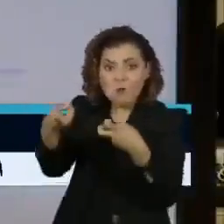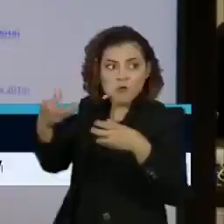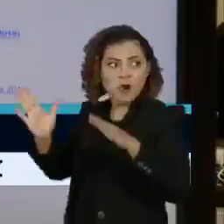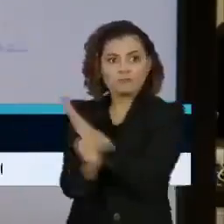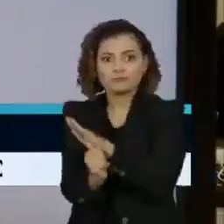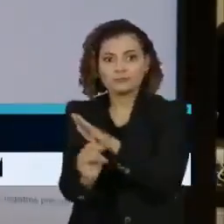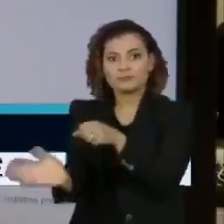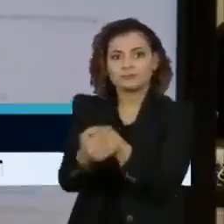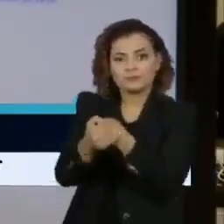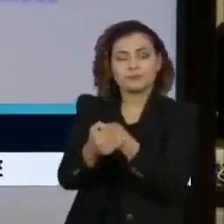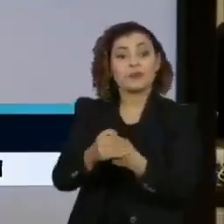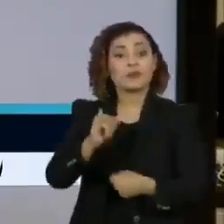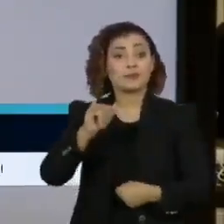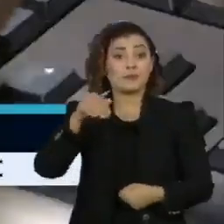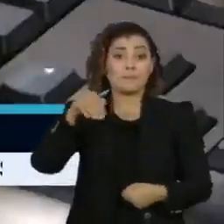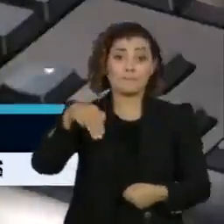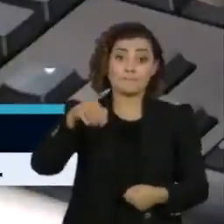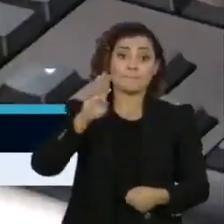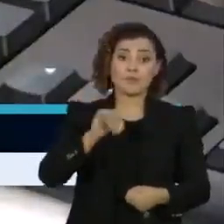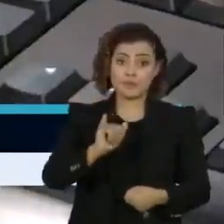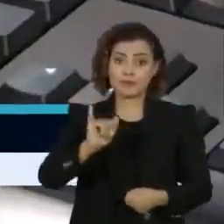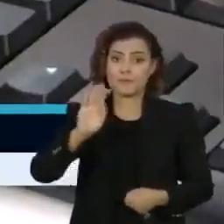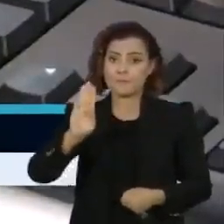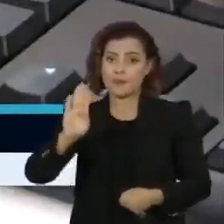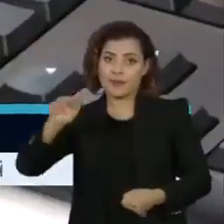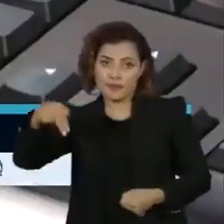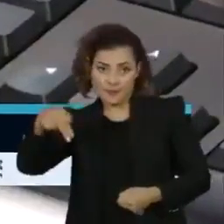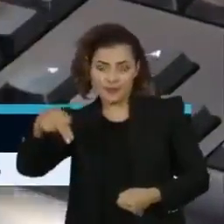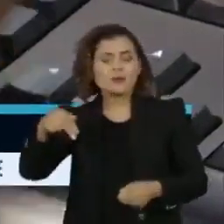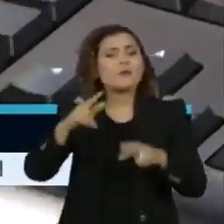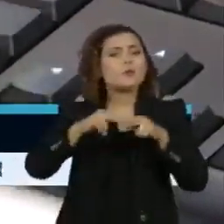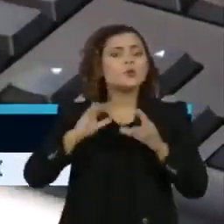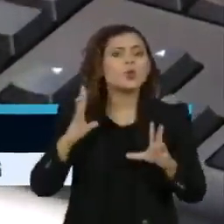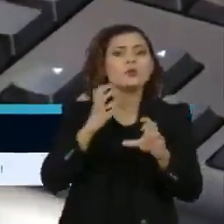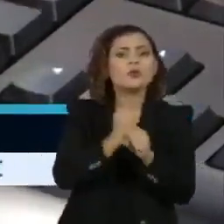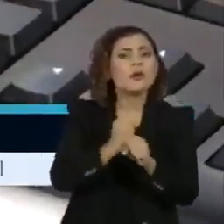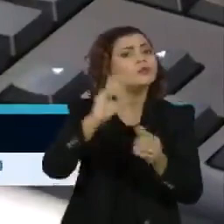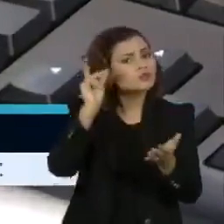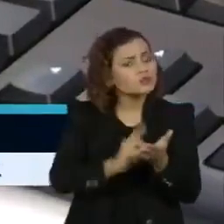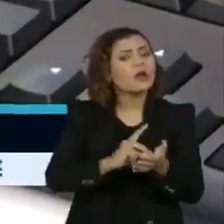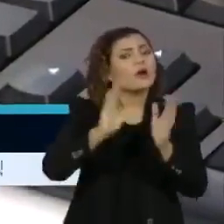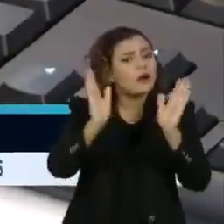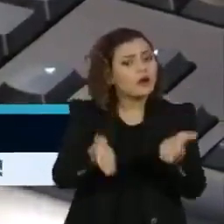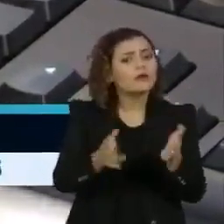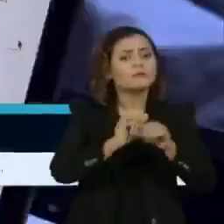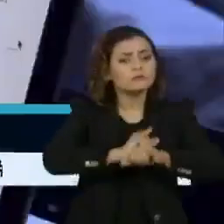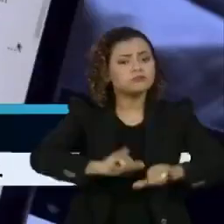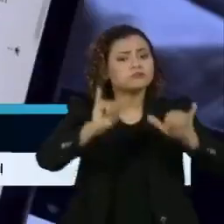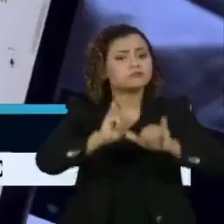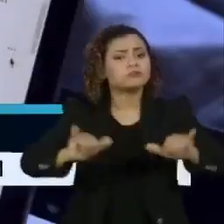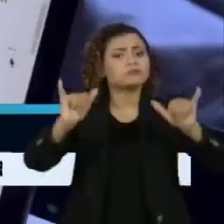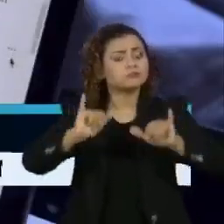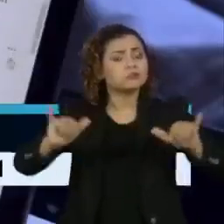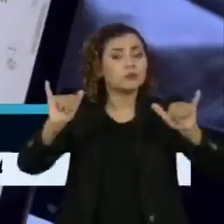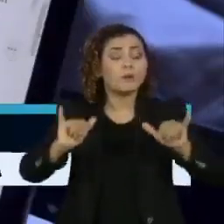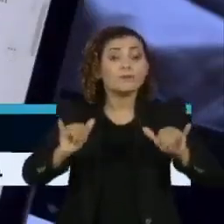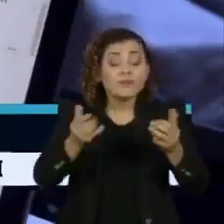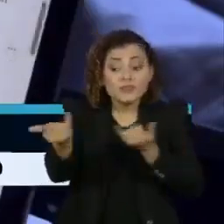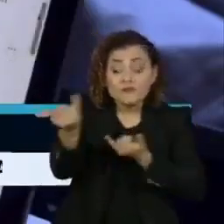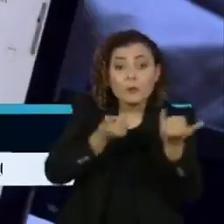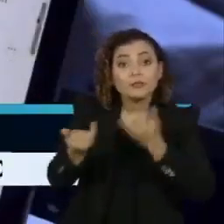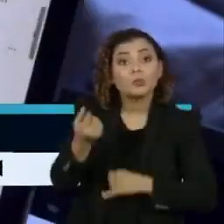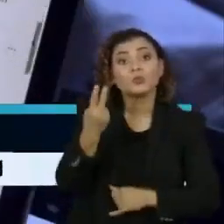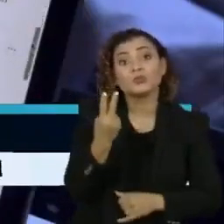cálculos de um relatório da IBM. Nas últimas semanas, dois mega vazamentos deixaram expostos os dados